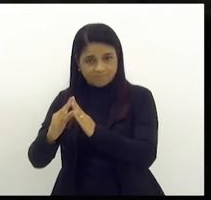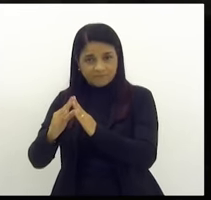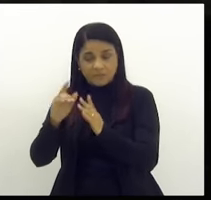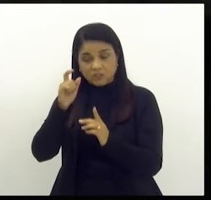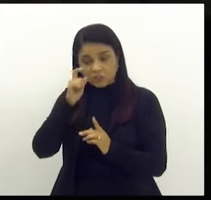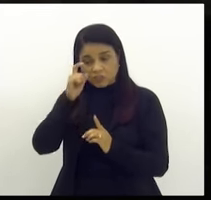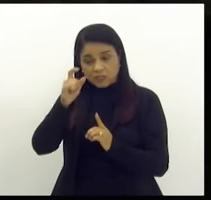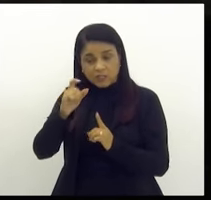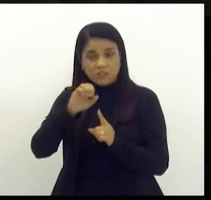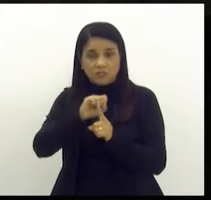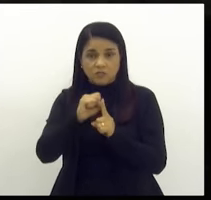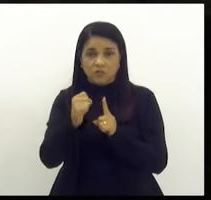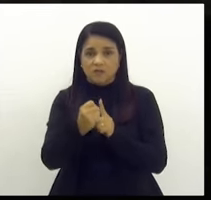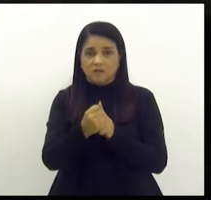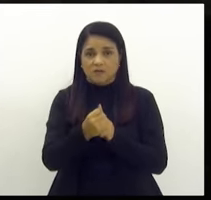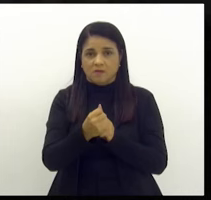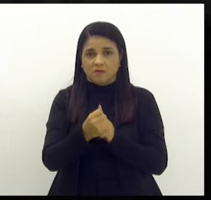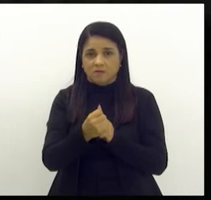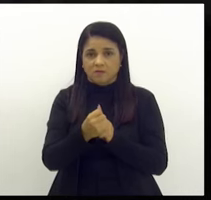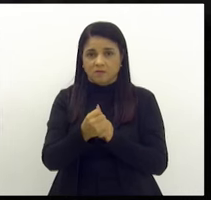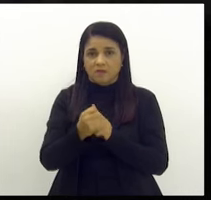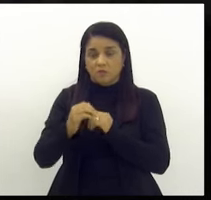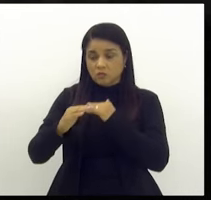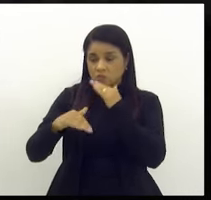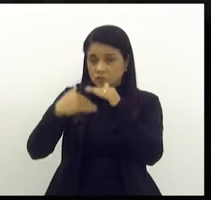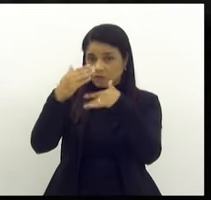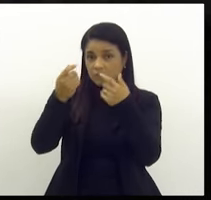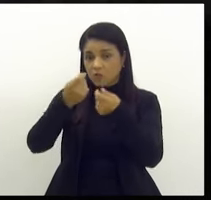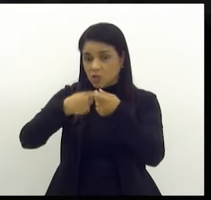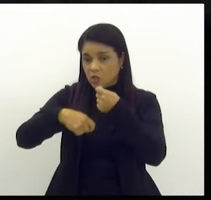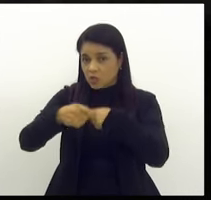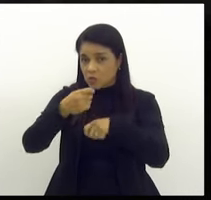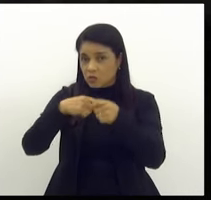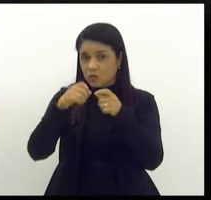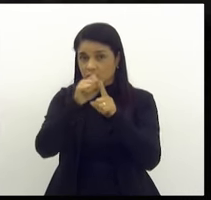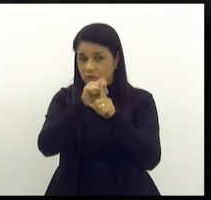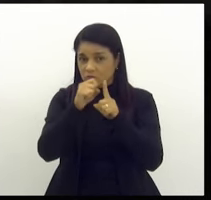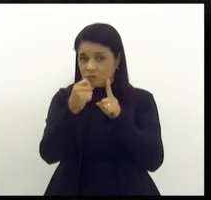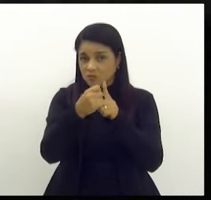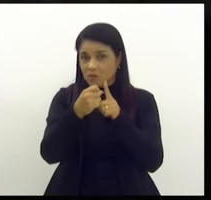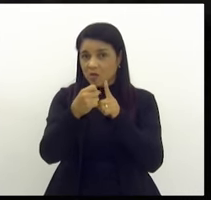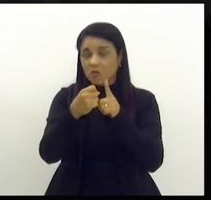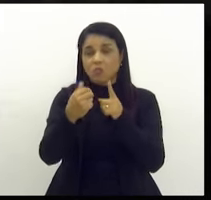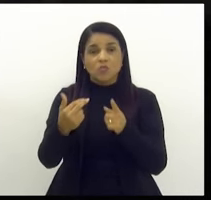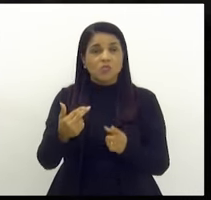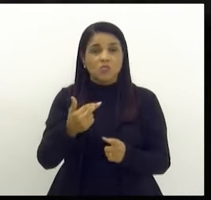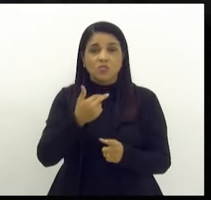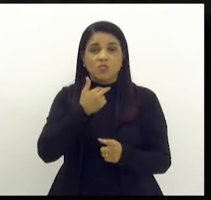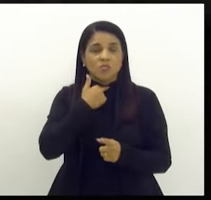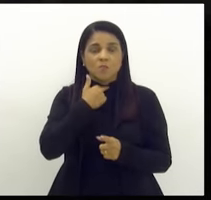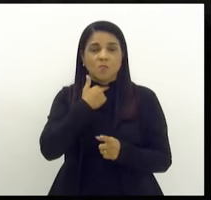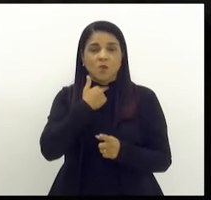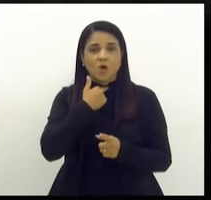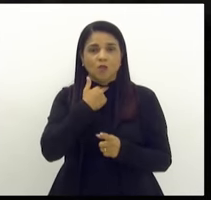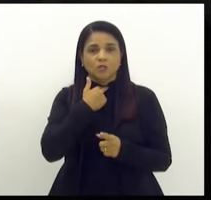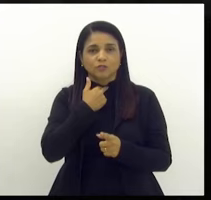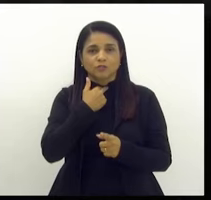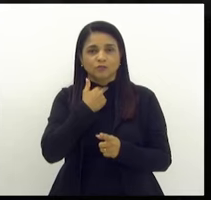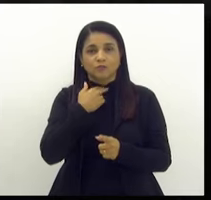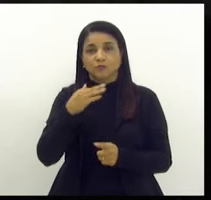social se a gente quer o desenvolvimento econômico social a gente não pode abrir mão do